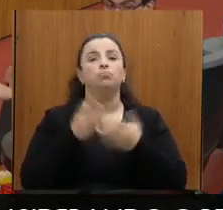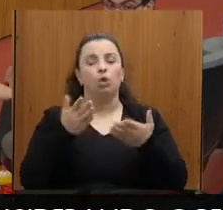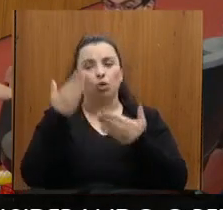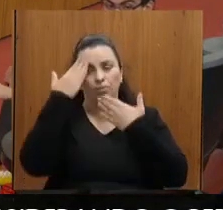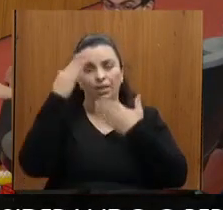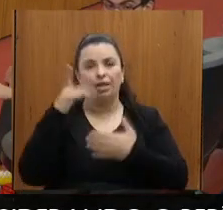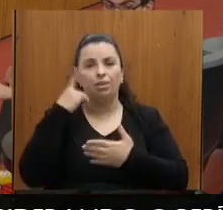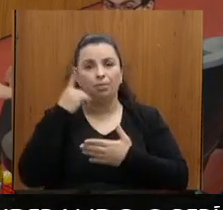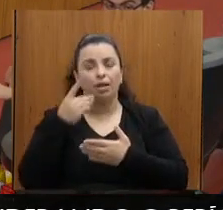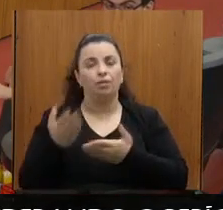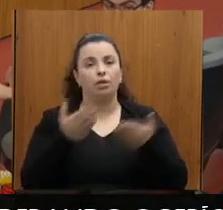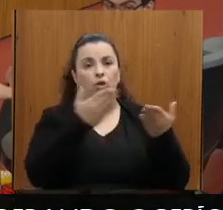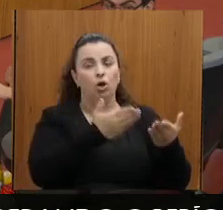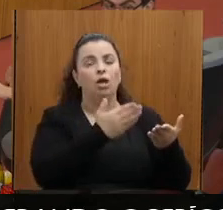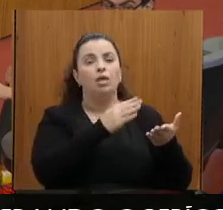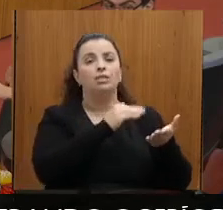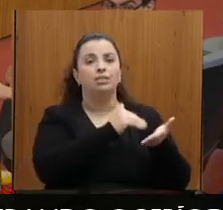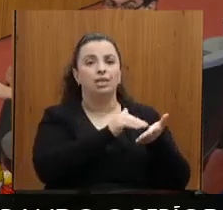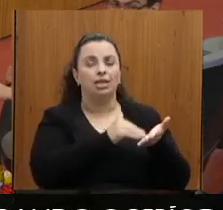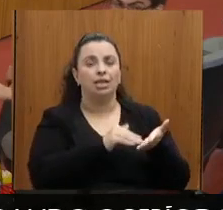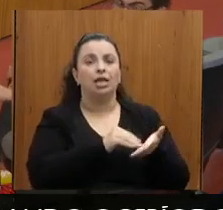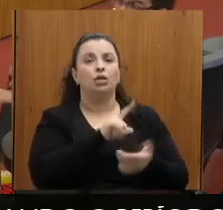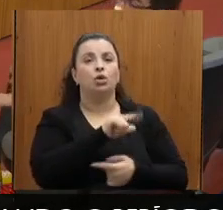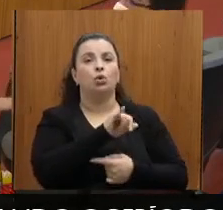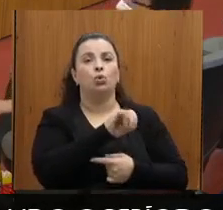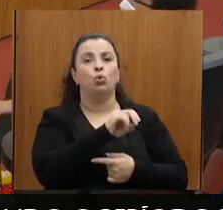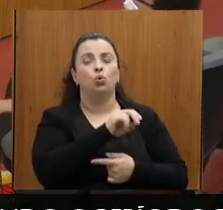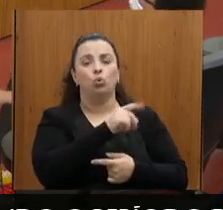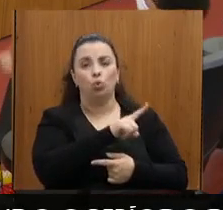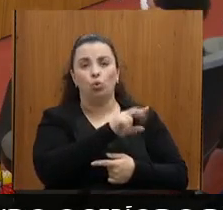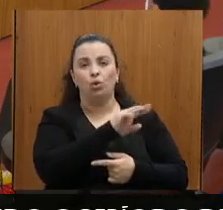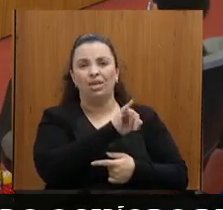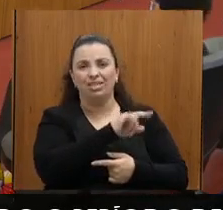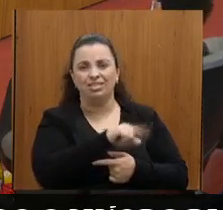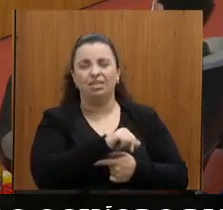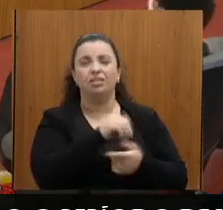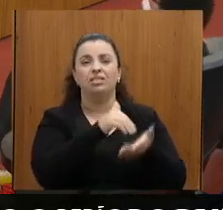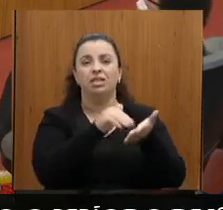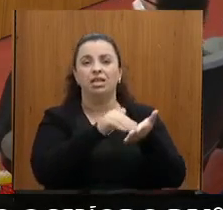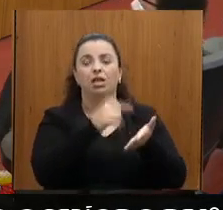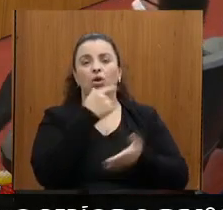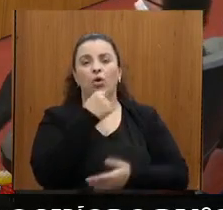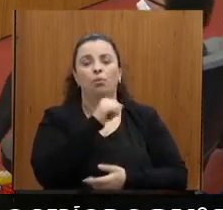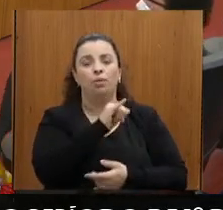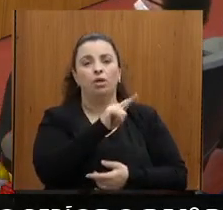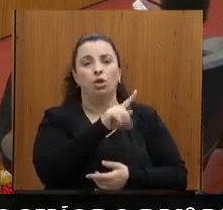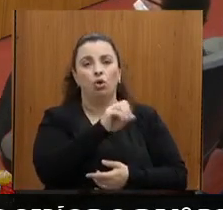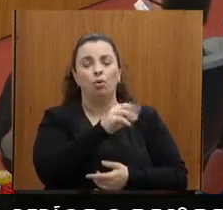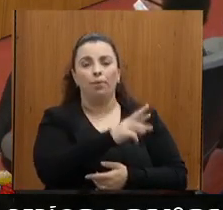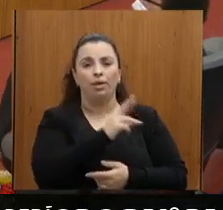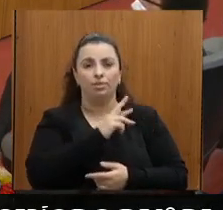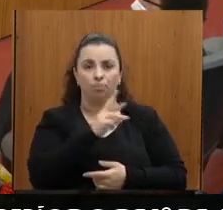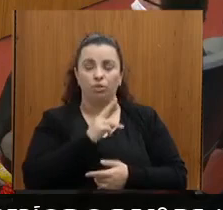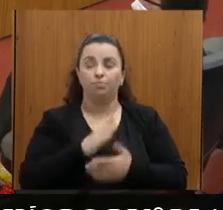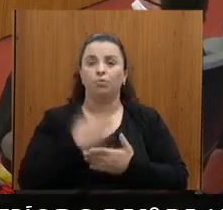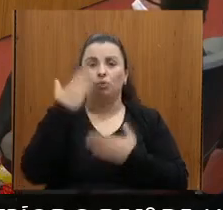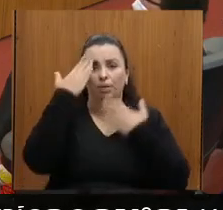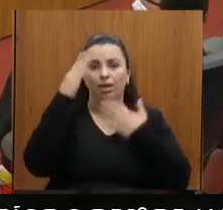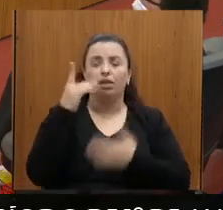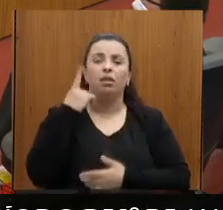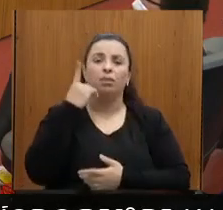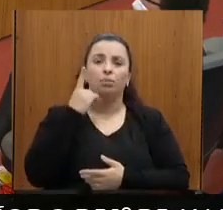secretário Igor para suas respostas. Obrigada, deputado Cristiano, pelas perguntas.